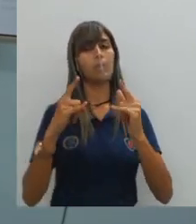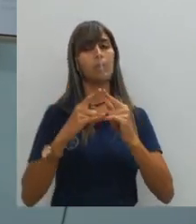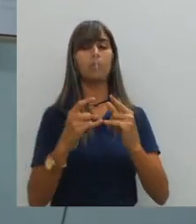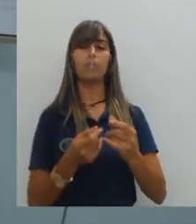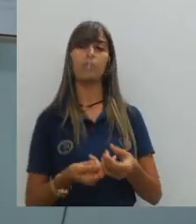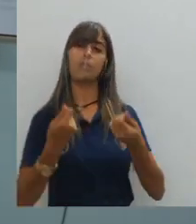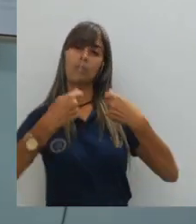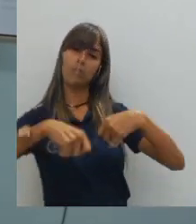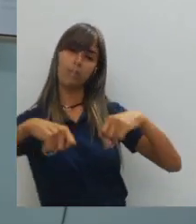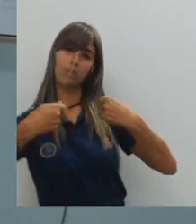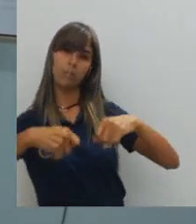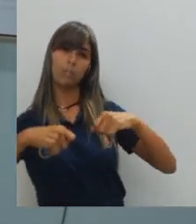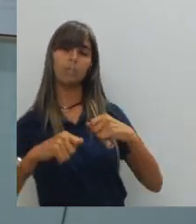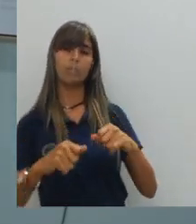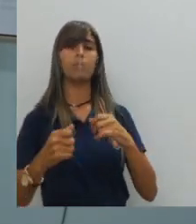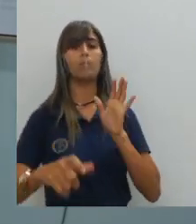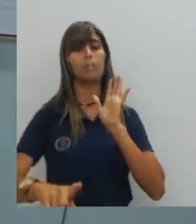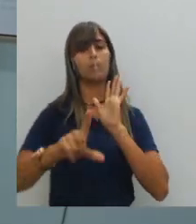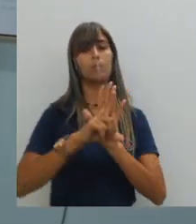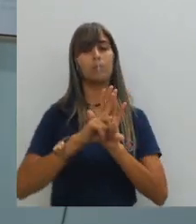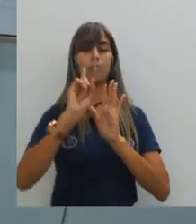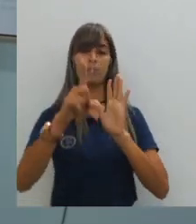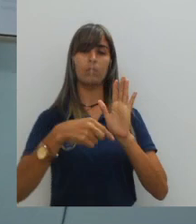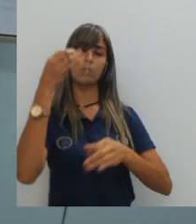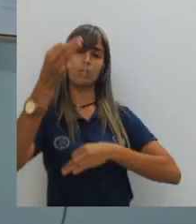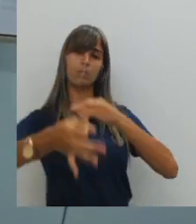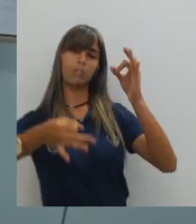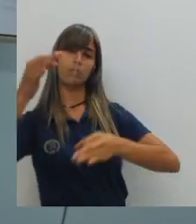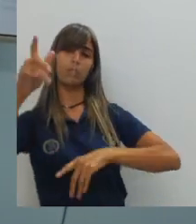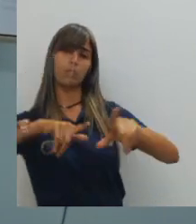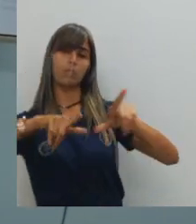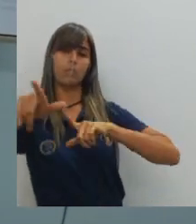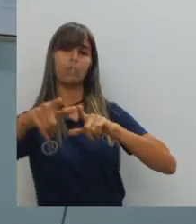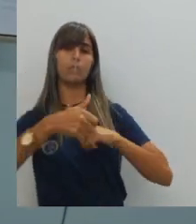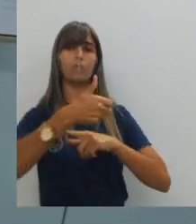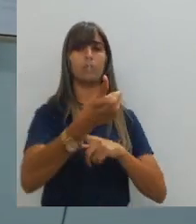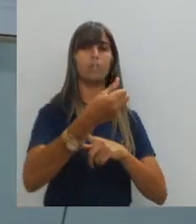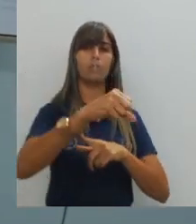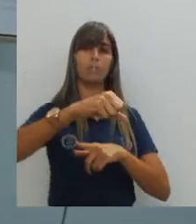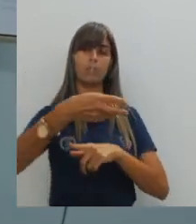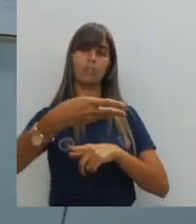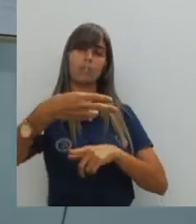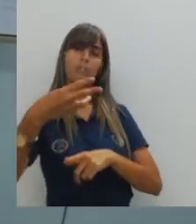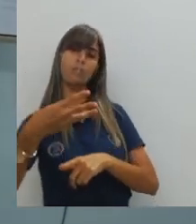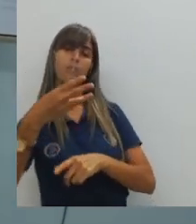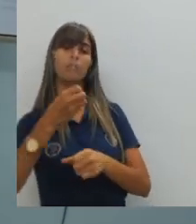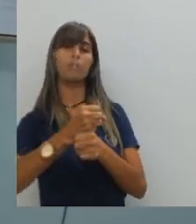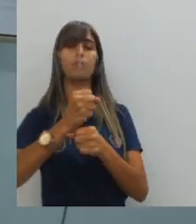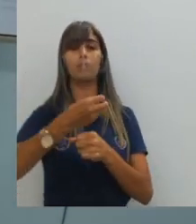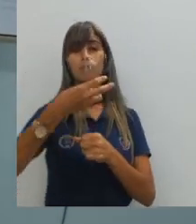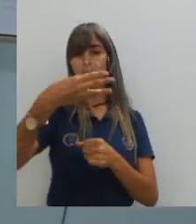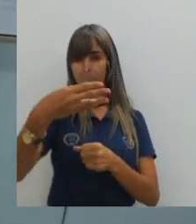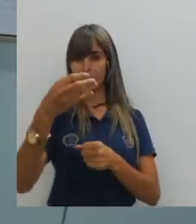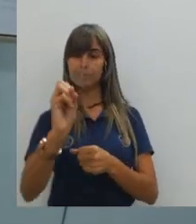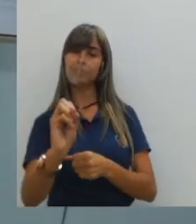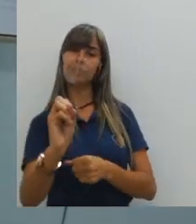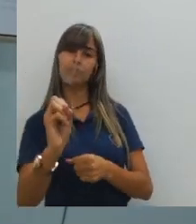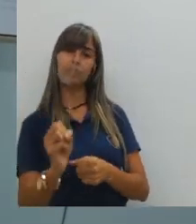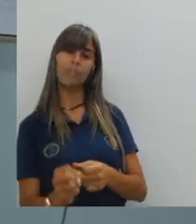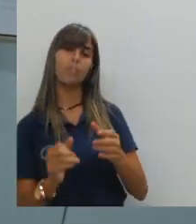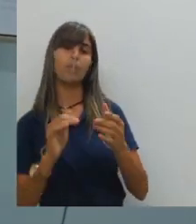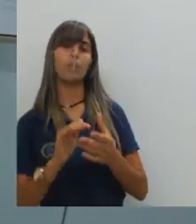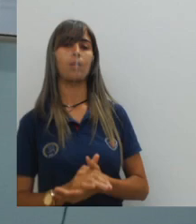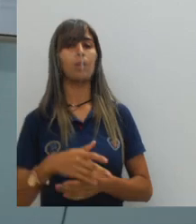uma necessidade constitucional após a criação da Justiça do Trabalho. Gente, em 1943, década de 40 no Brasil, a gente tem um boom econômico,